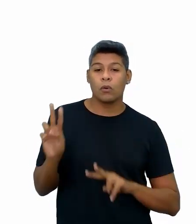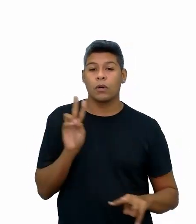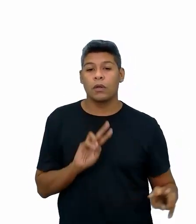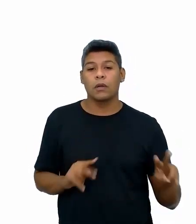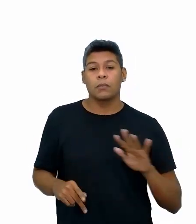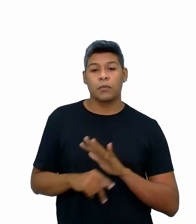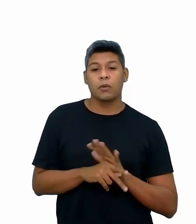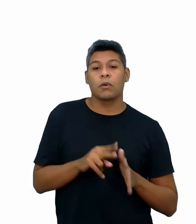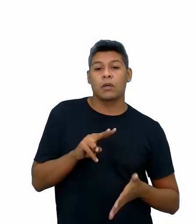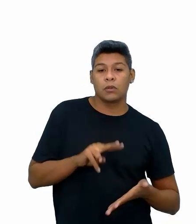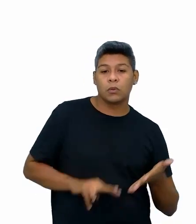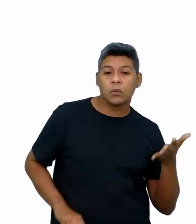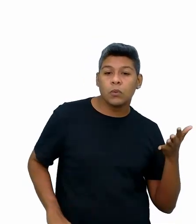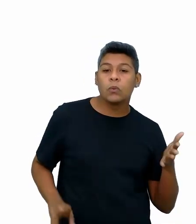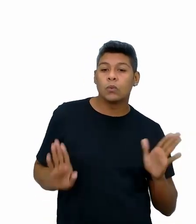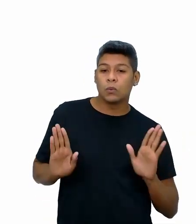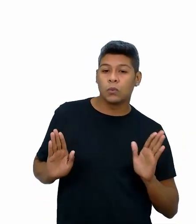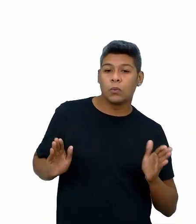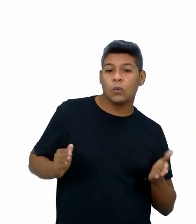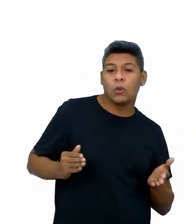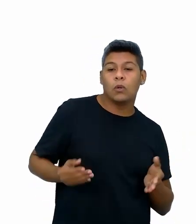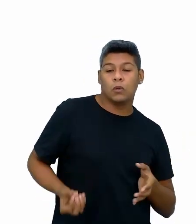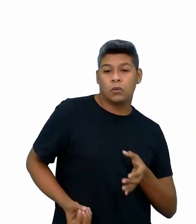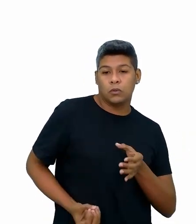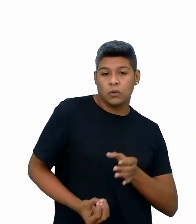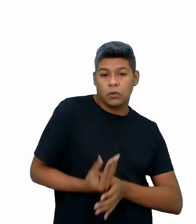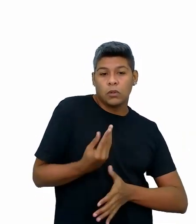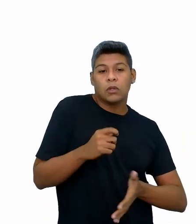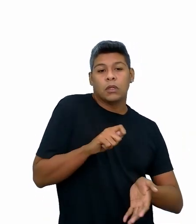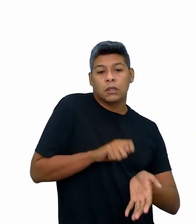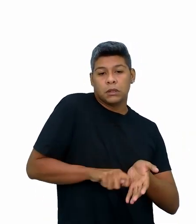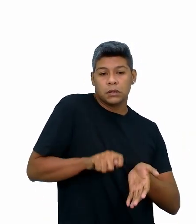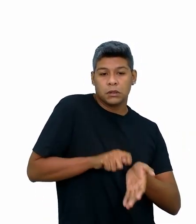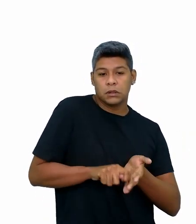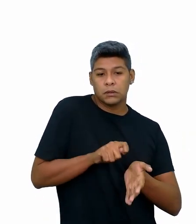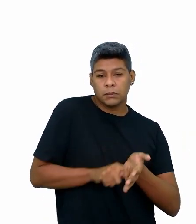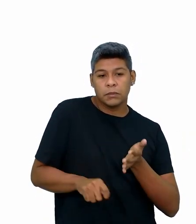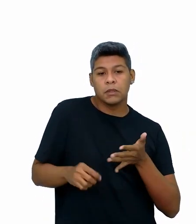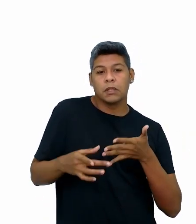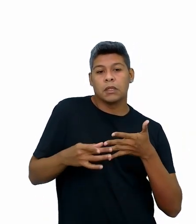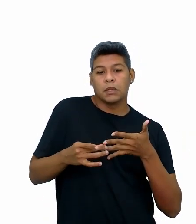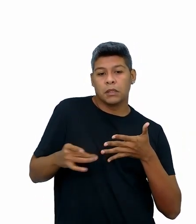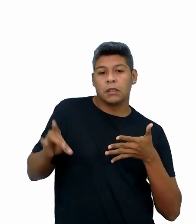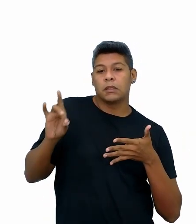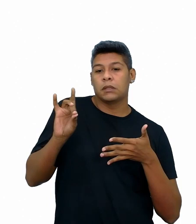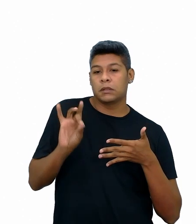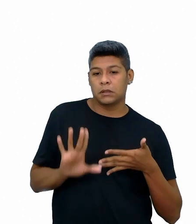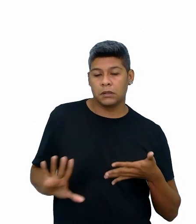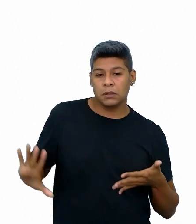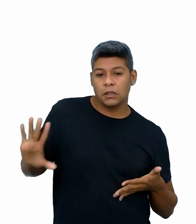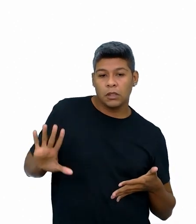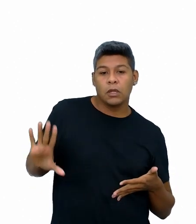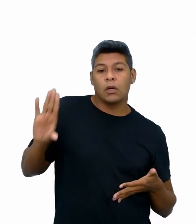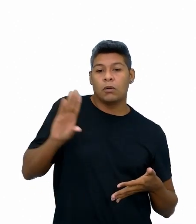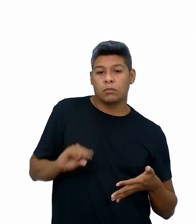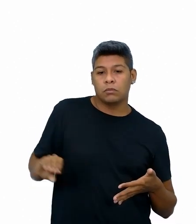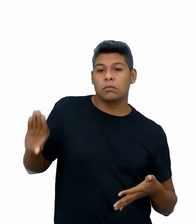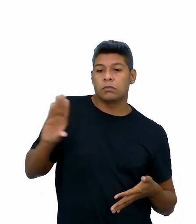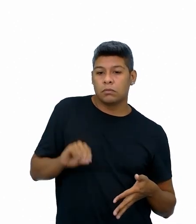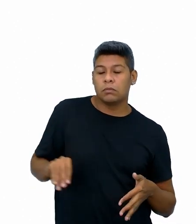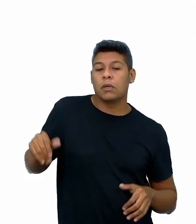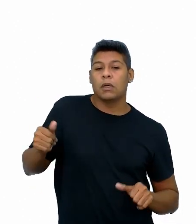da leitura, a escuta, a produção, a escrita, né, multissemiótica e digital. A oralidade e